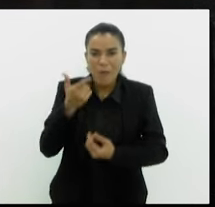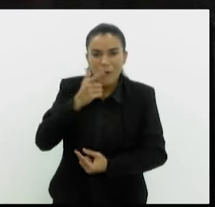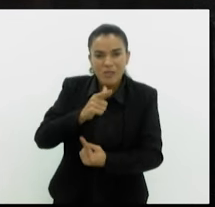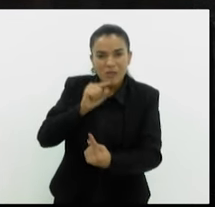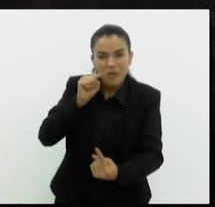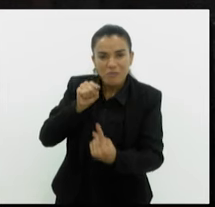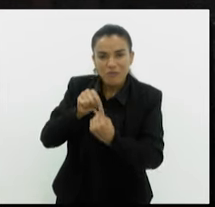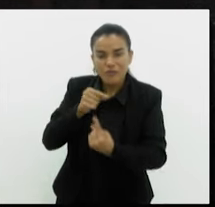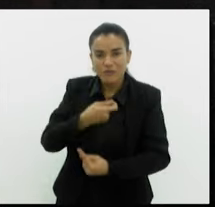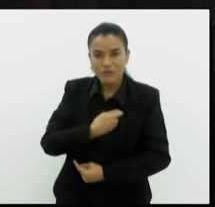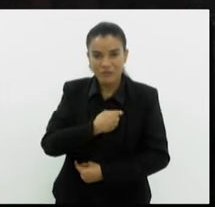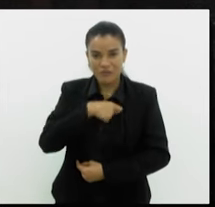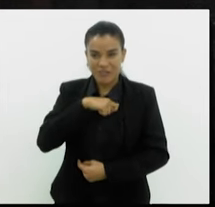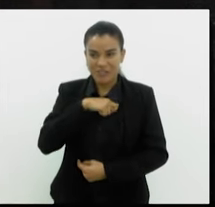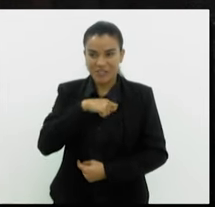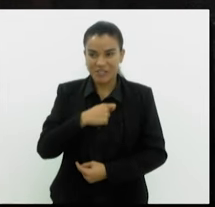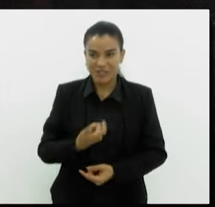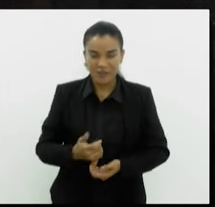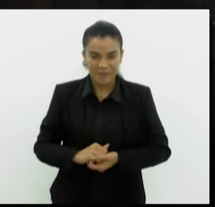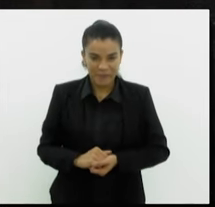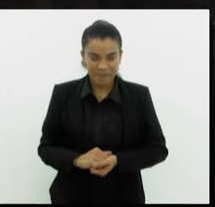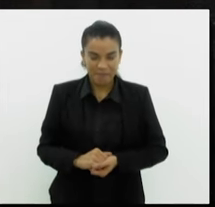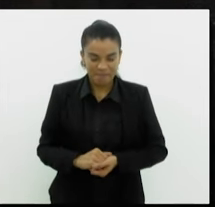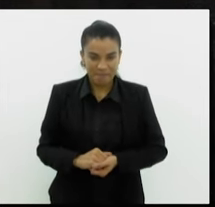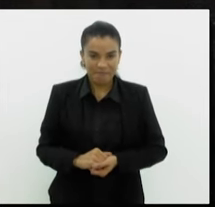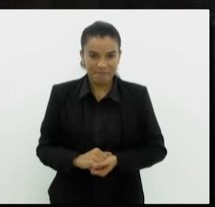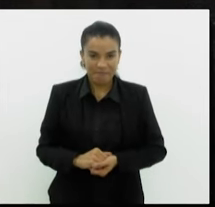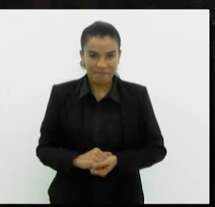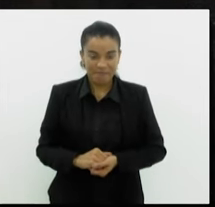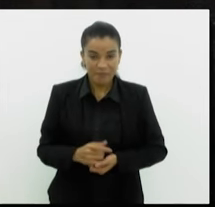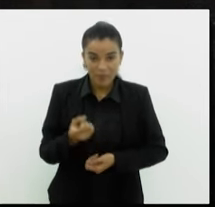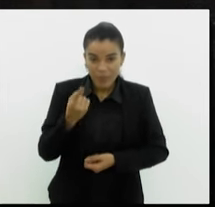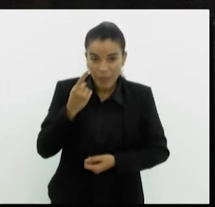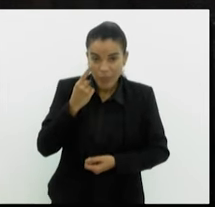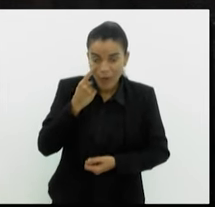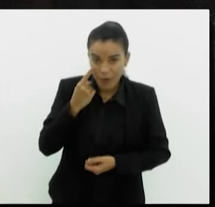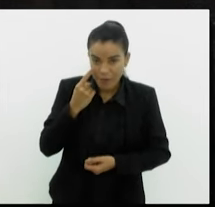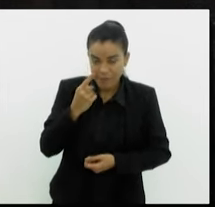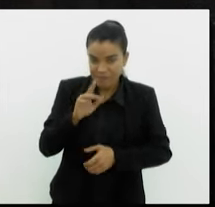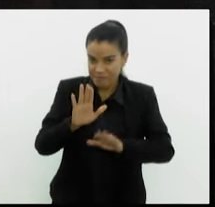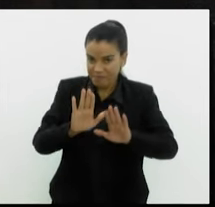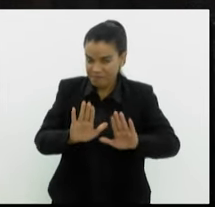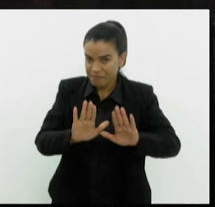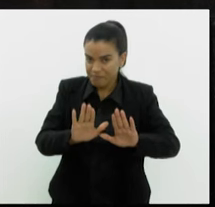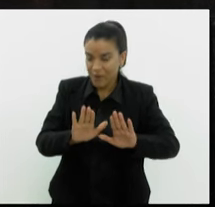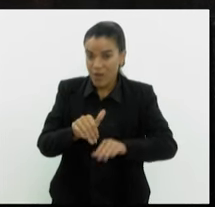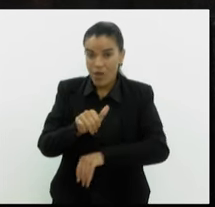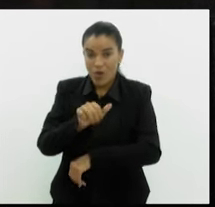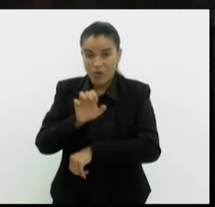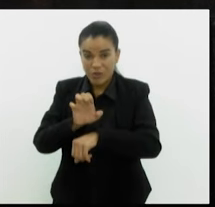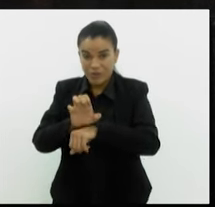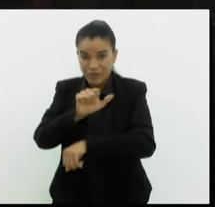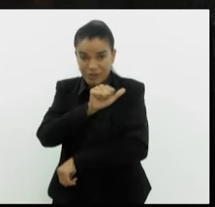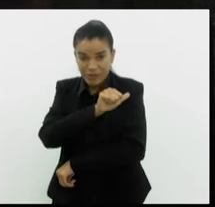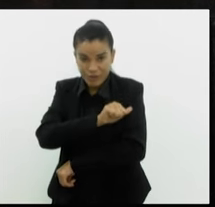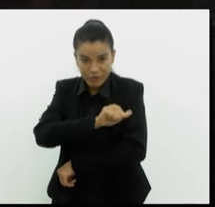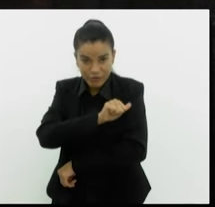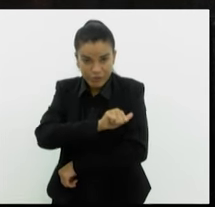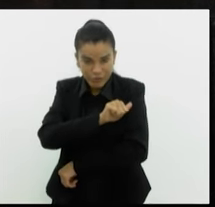fiscal, senhor deputado Átila Nunes? Porque veja só, o Rio de Janeiro